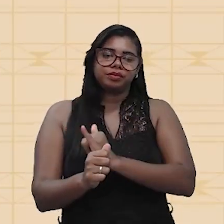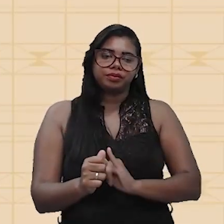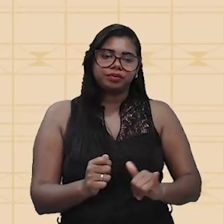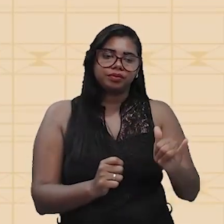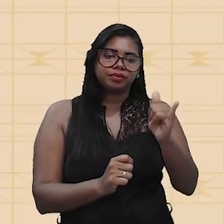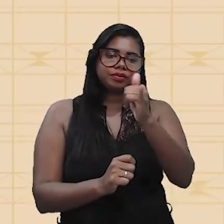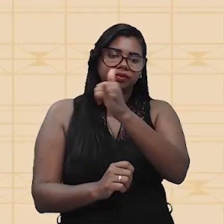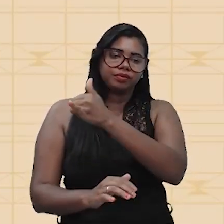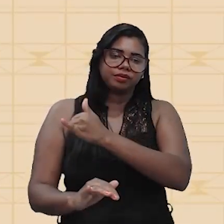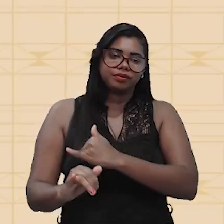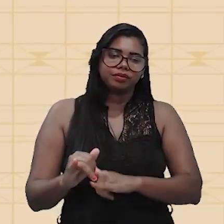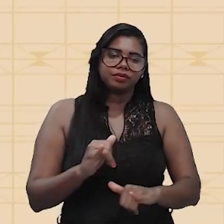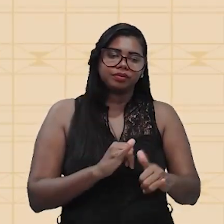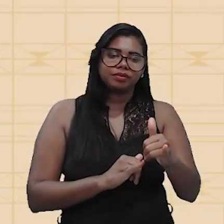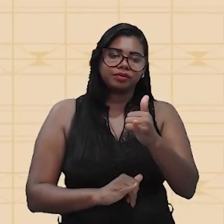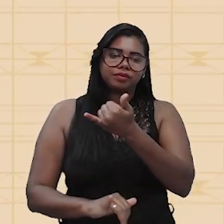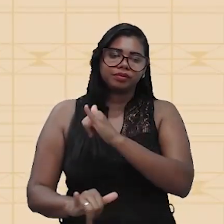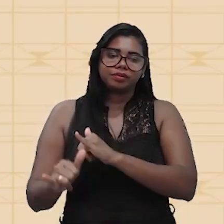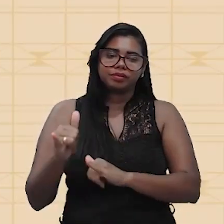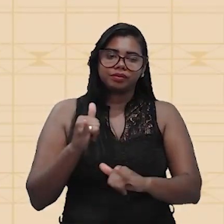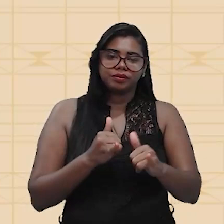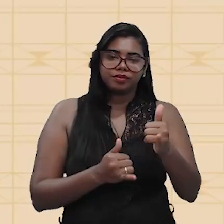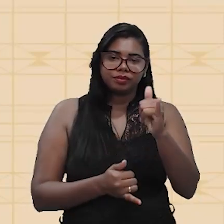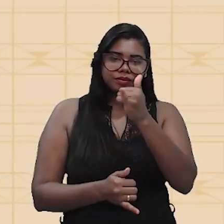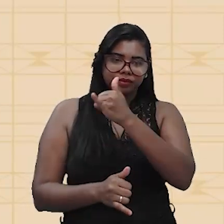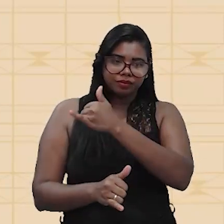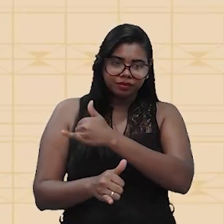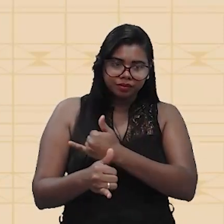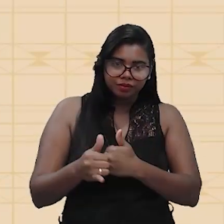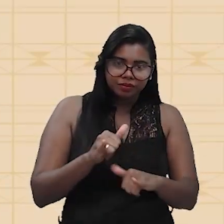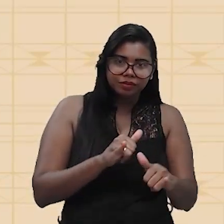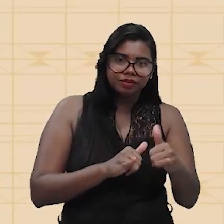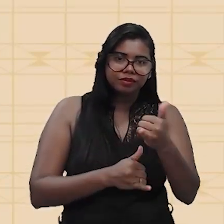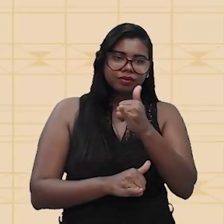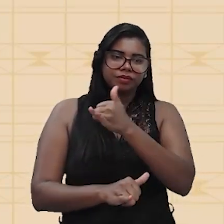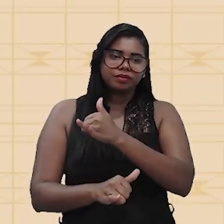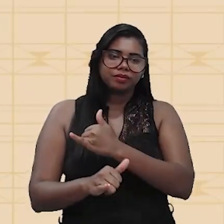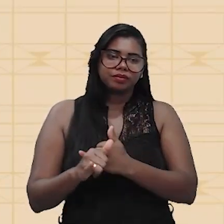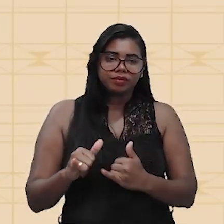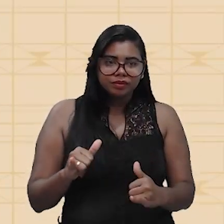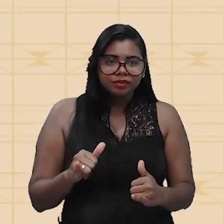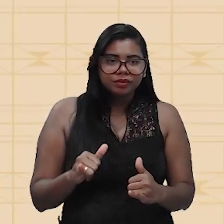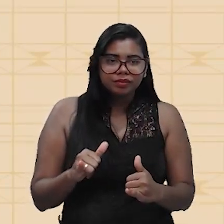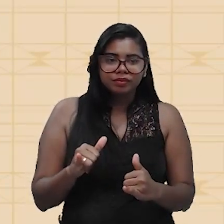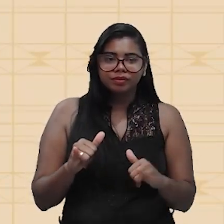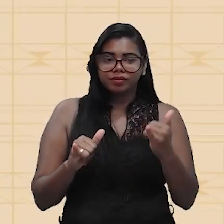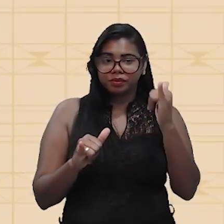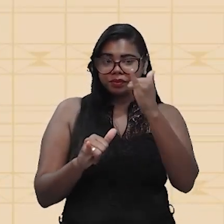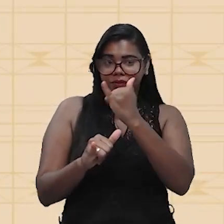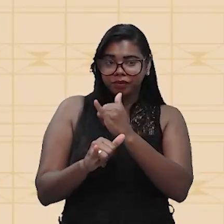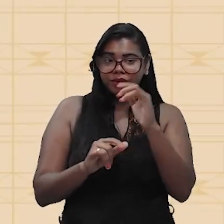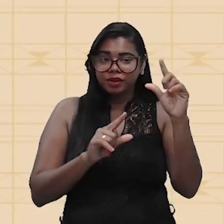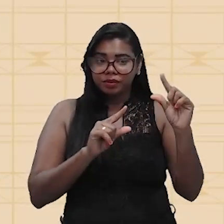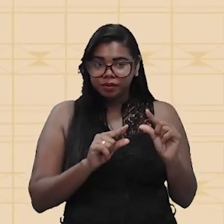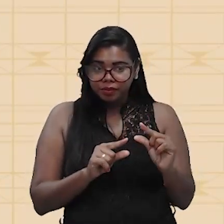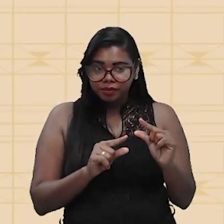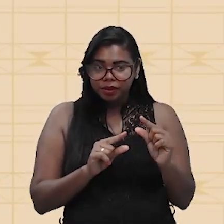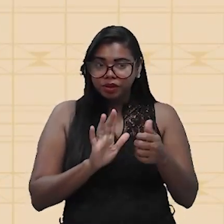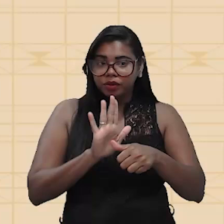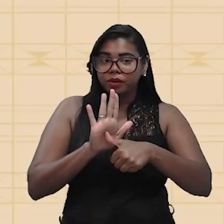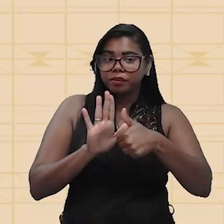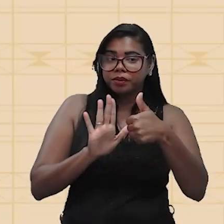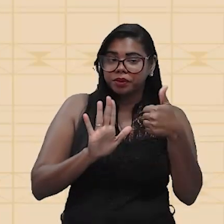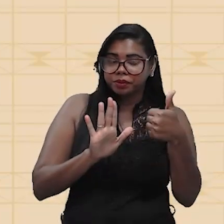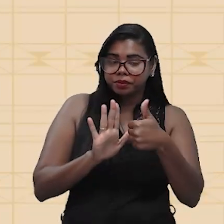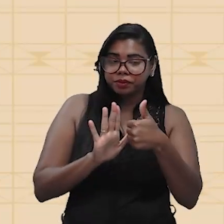essa corrente tocar no próximo componente, se ele tocar na parte menor primeiro, esse componente seria